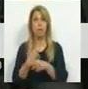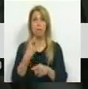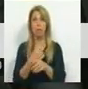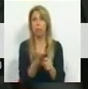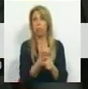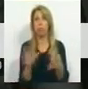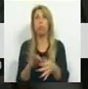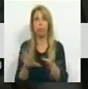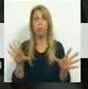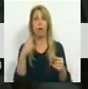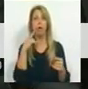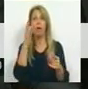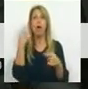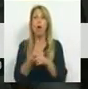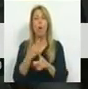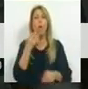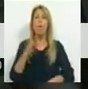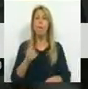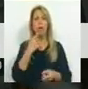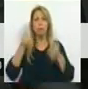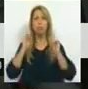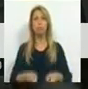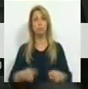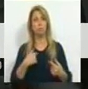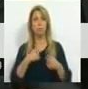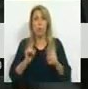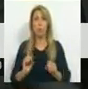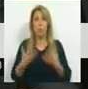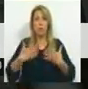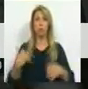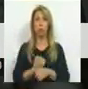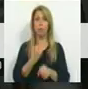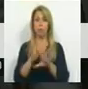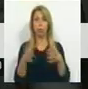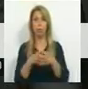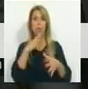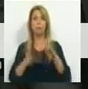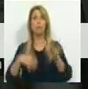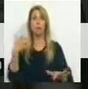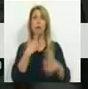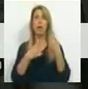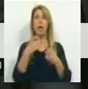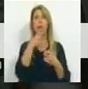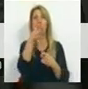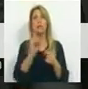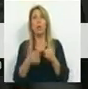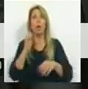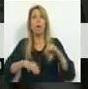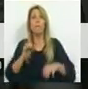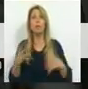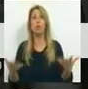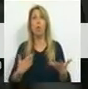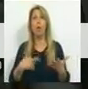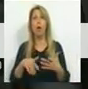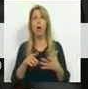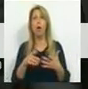entra no início dos trabalhos desta Comissão Parlamentar de Inquérito dizendo aquilo que se passou, oferecendo aos seus